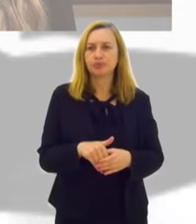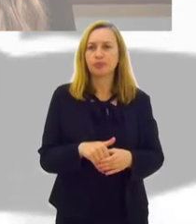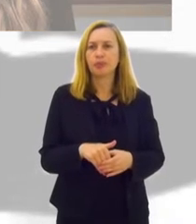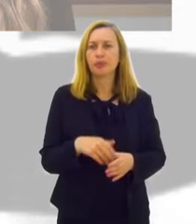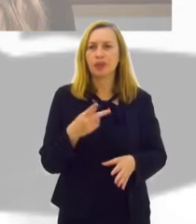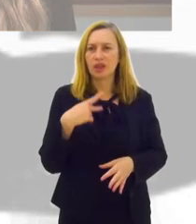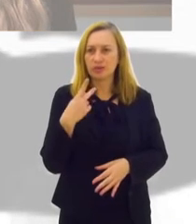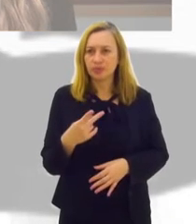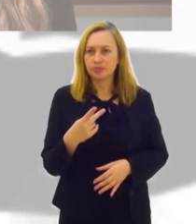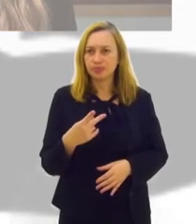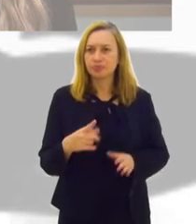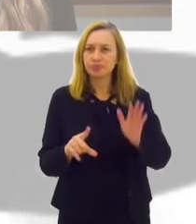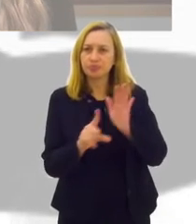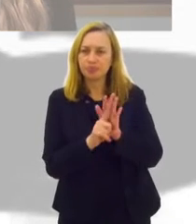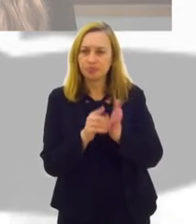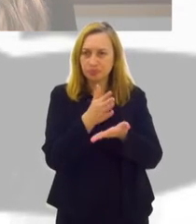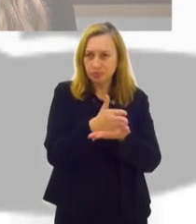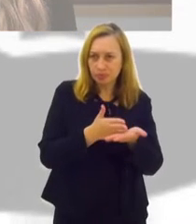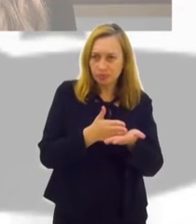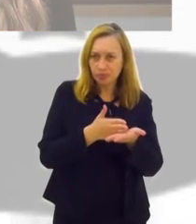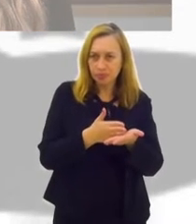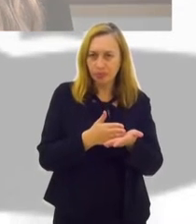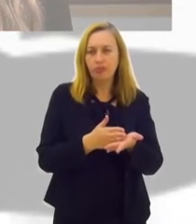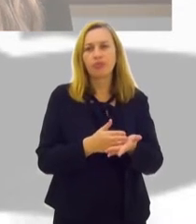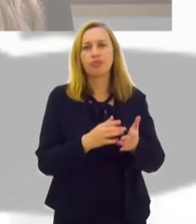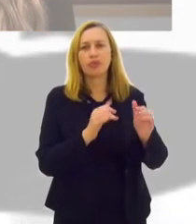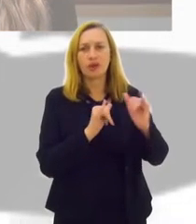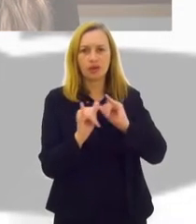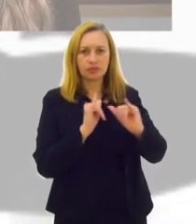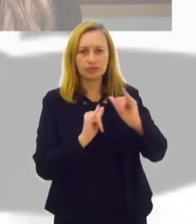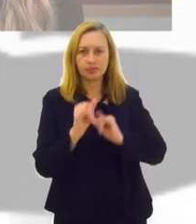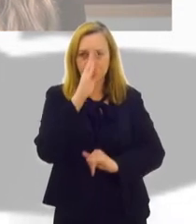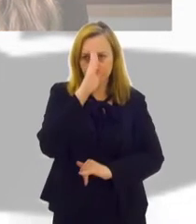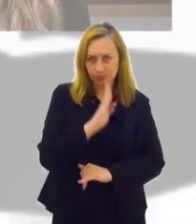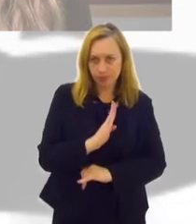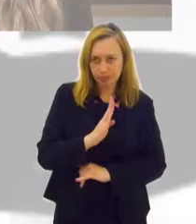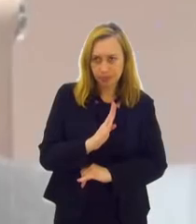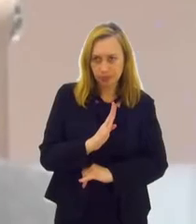como eu estava dizendo, a nossa legislação divide a propaganda em gratuita